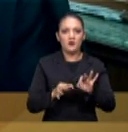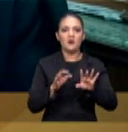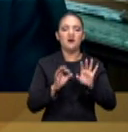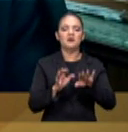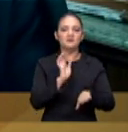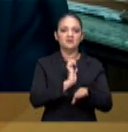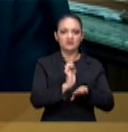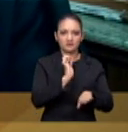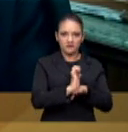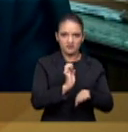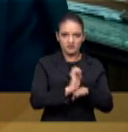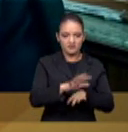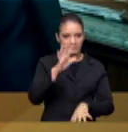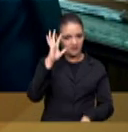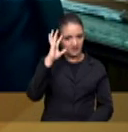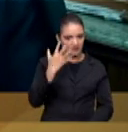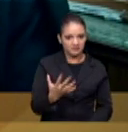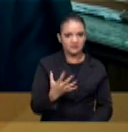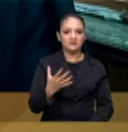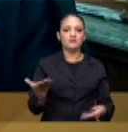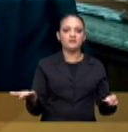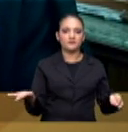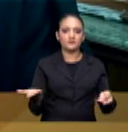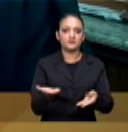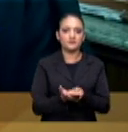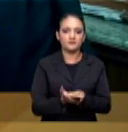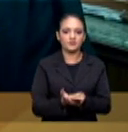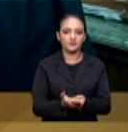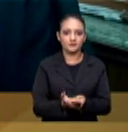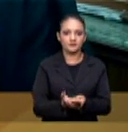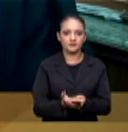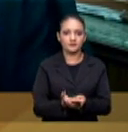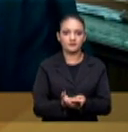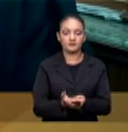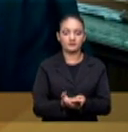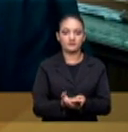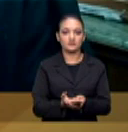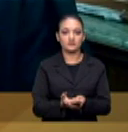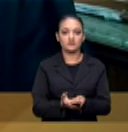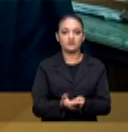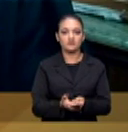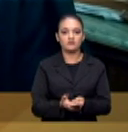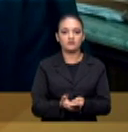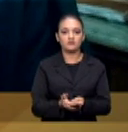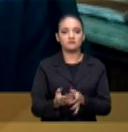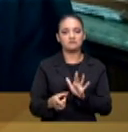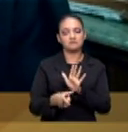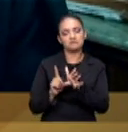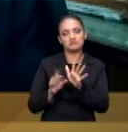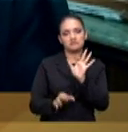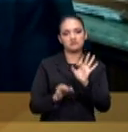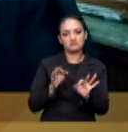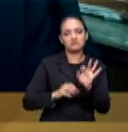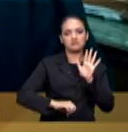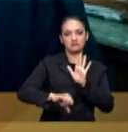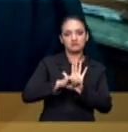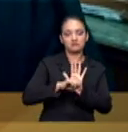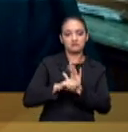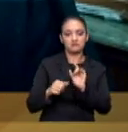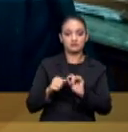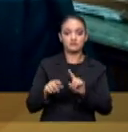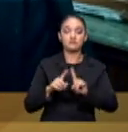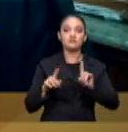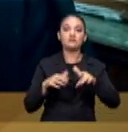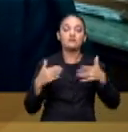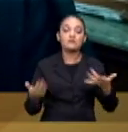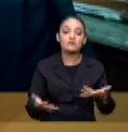Estadual de uma ação que seria julgada de início pela Justiça Federal quando a